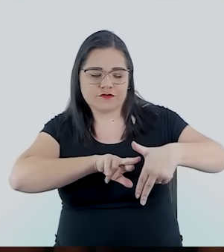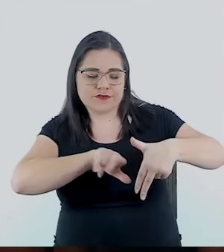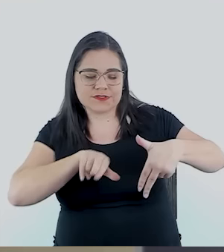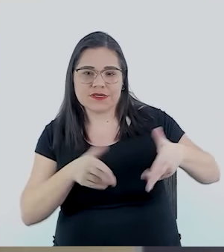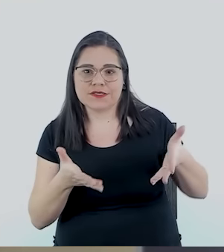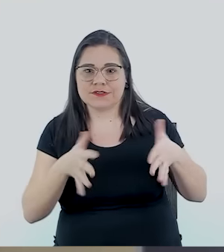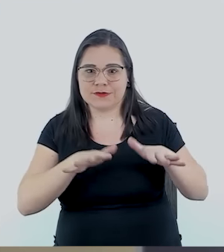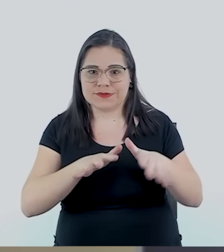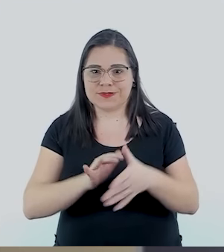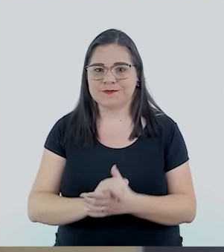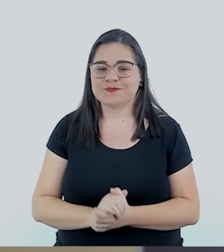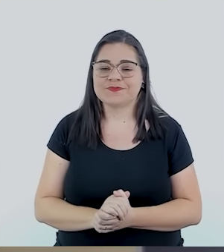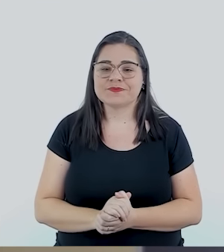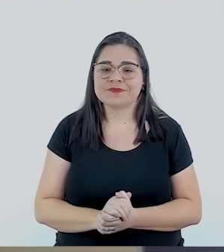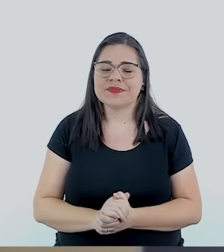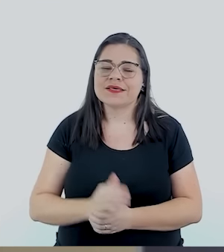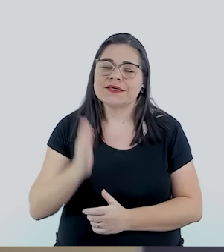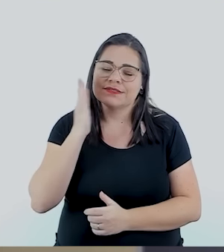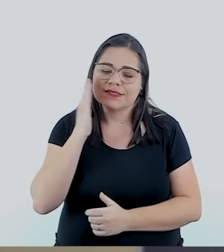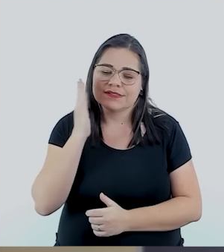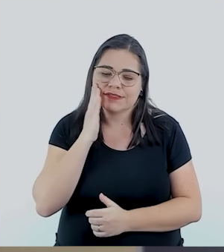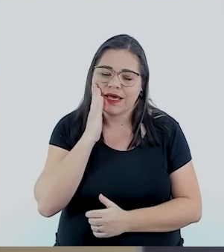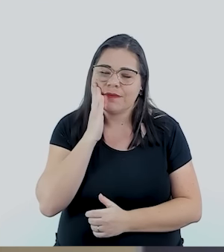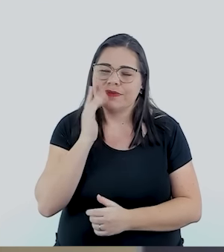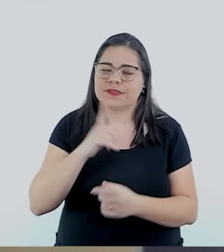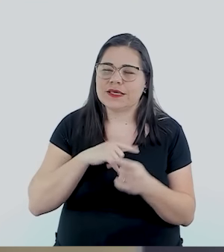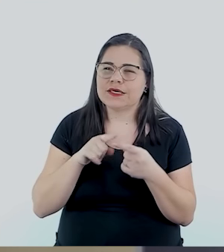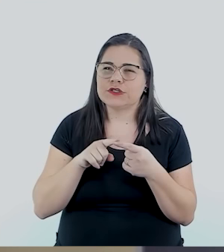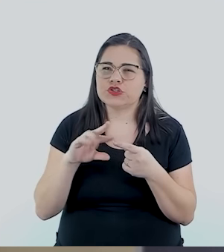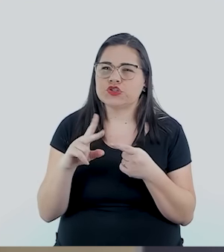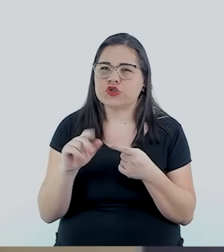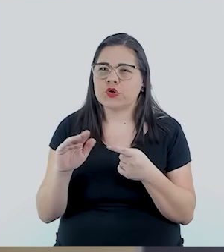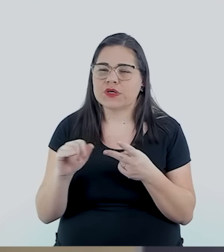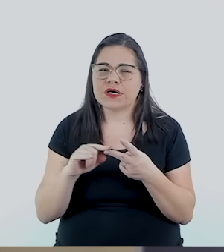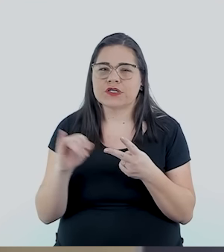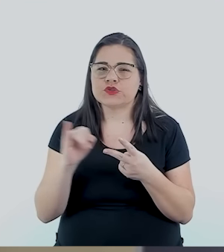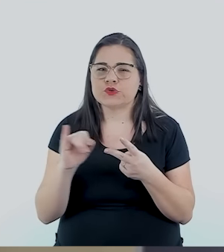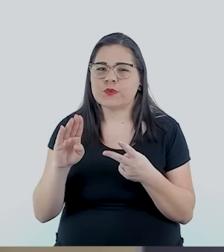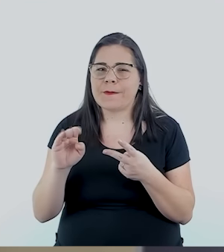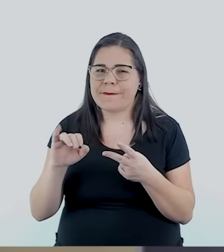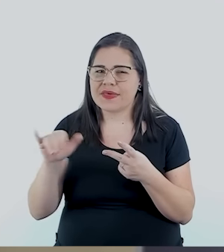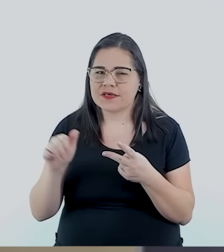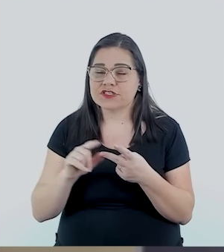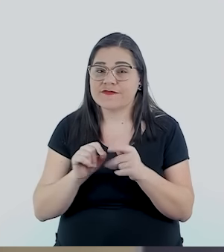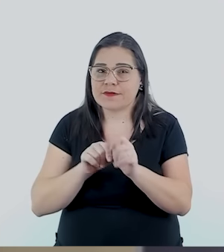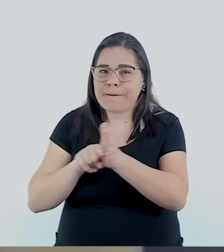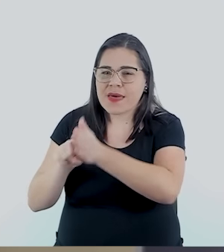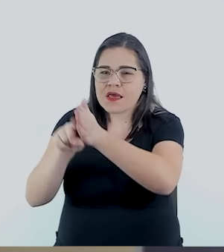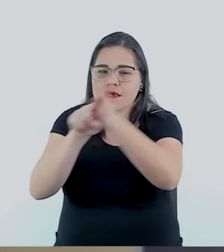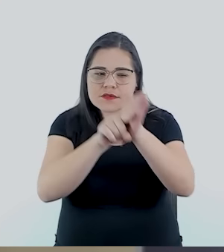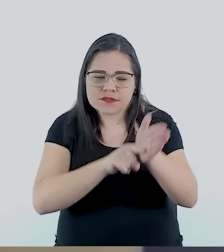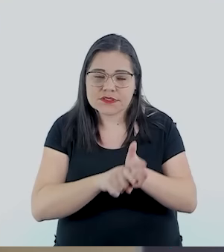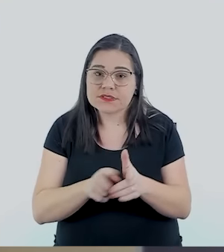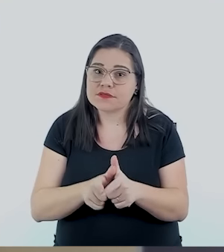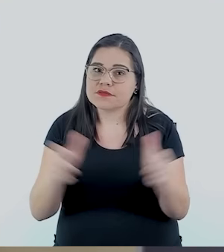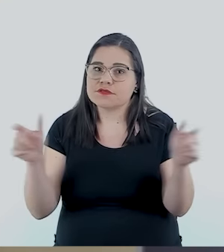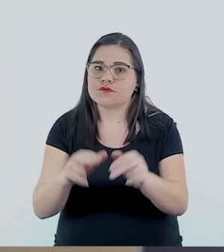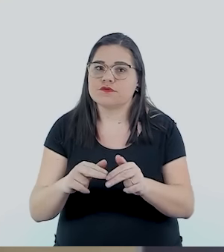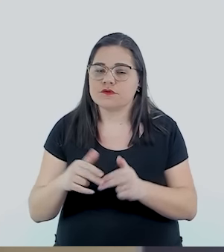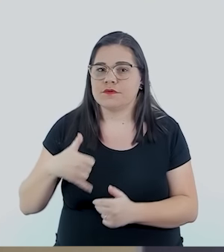a choca e o Instituto Beja e acho que o itão viver mais eles estão fazendo um grande mapeamento de longevidade né